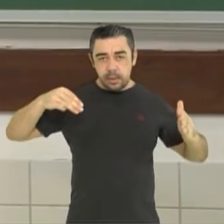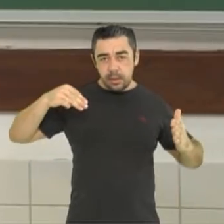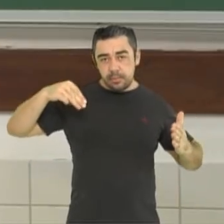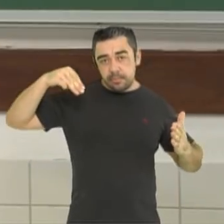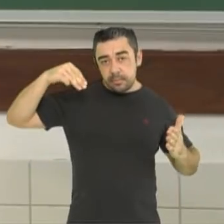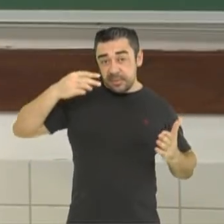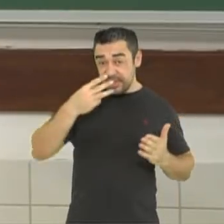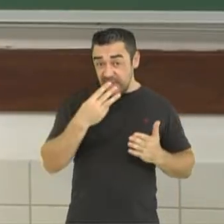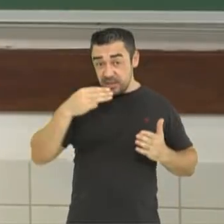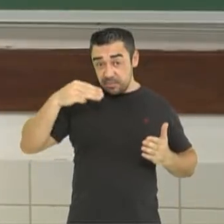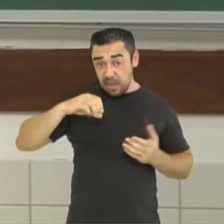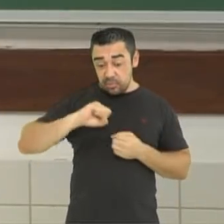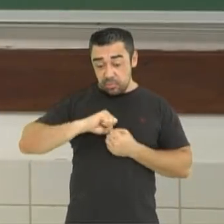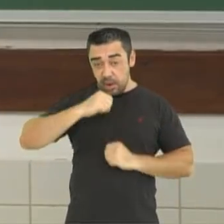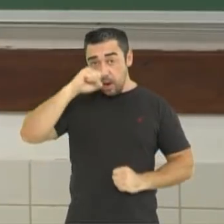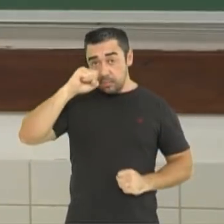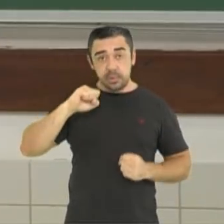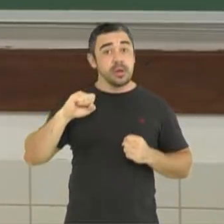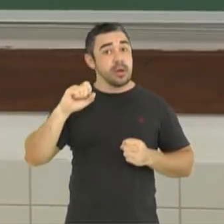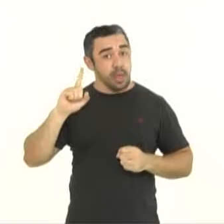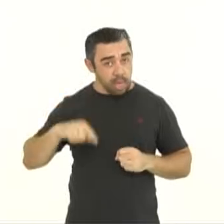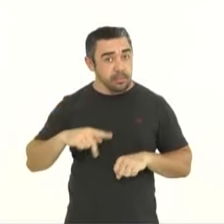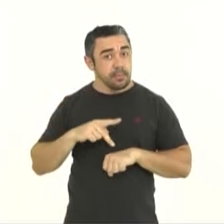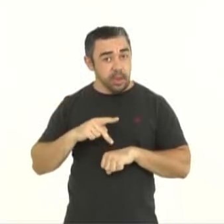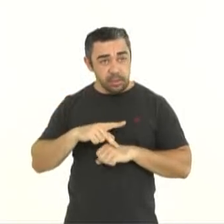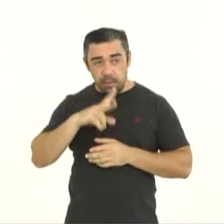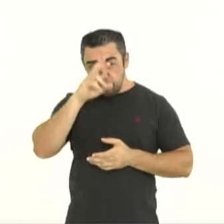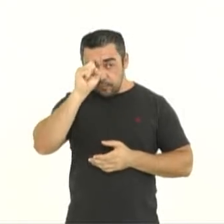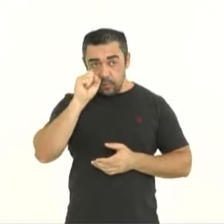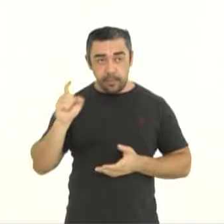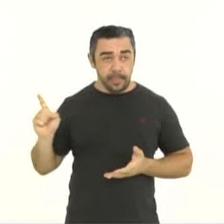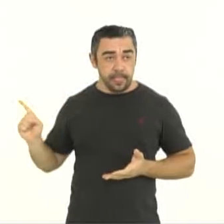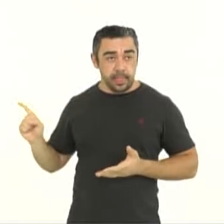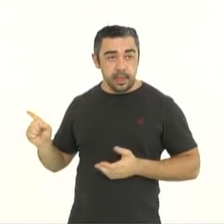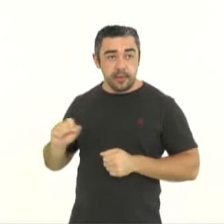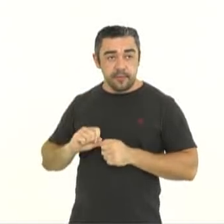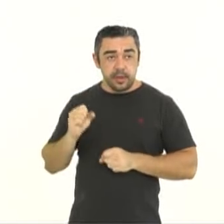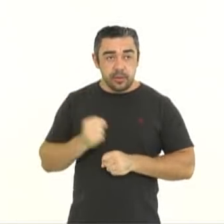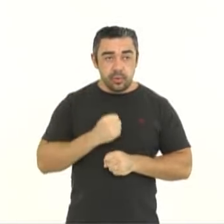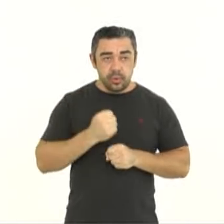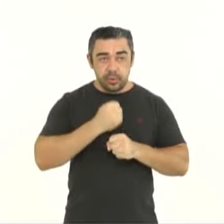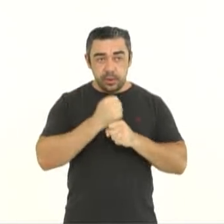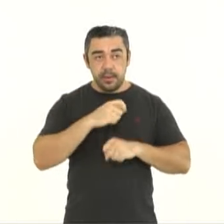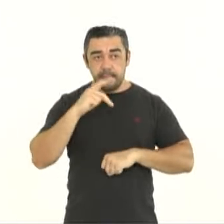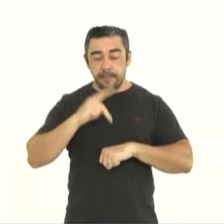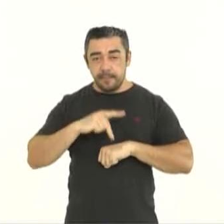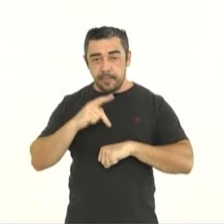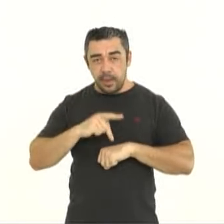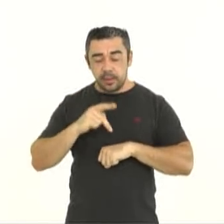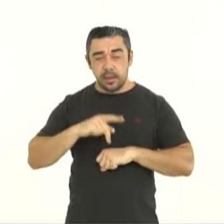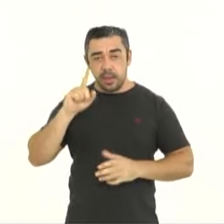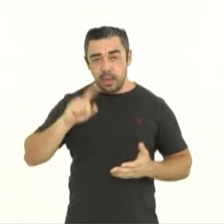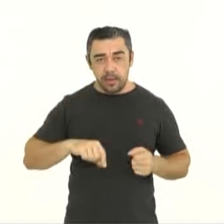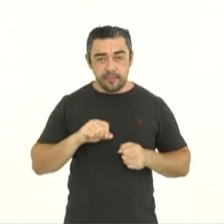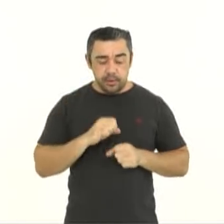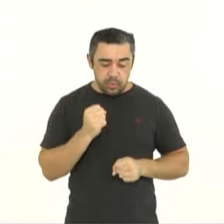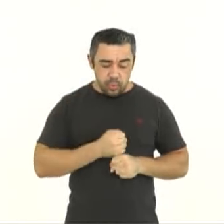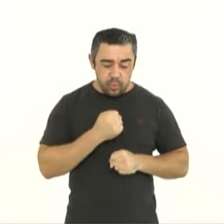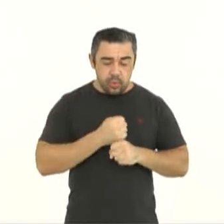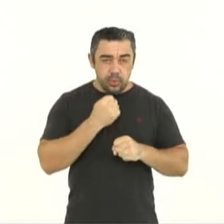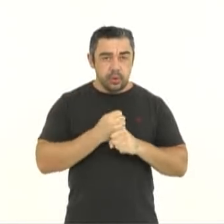altura, é enorme. Olha lá, ó, ela é uma escultura em pedra e acredita-se que foi esculpida